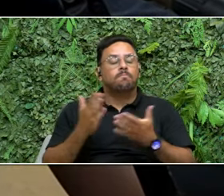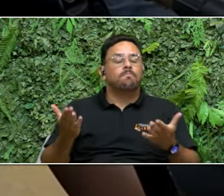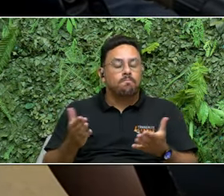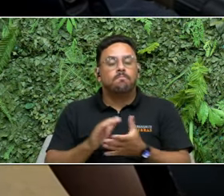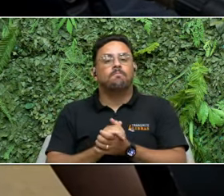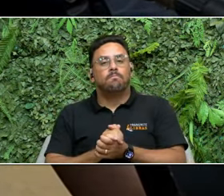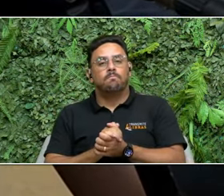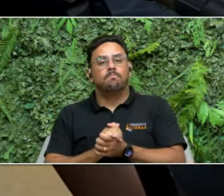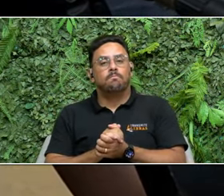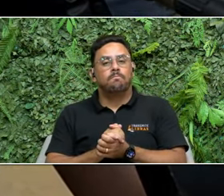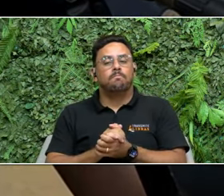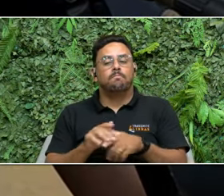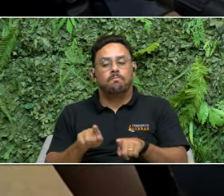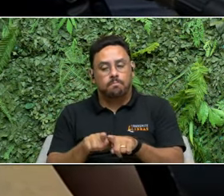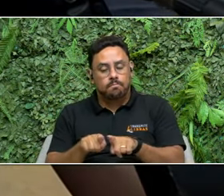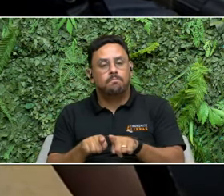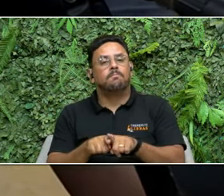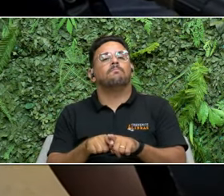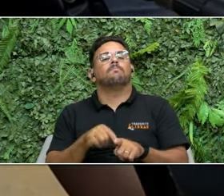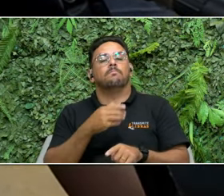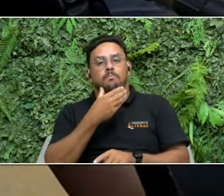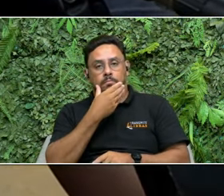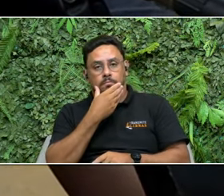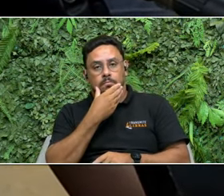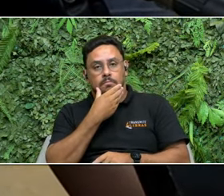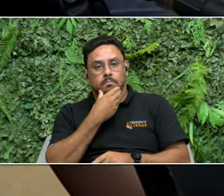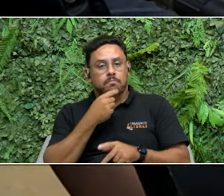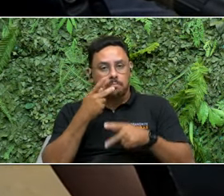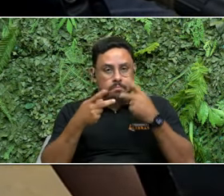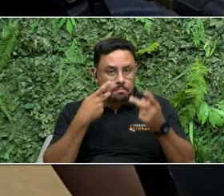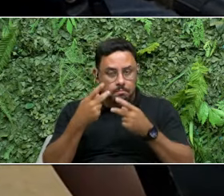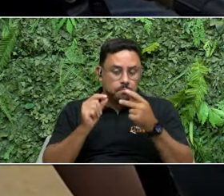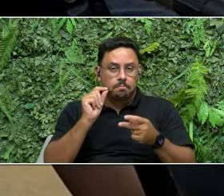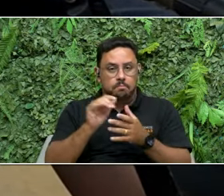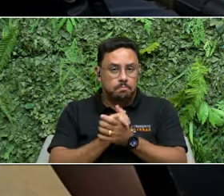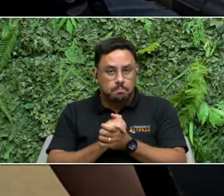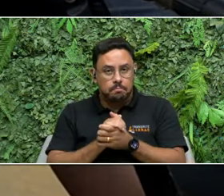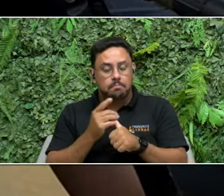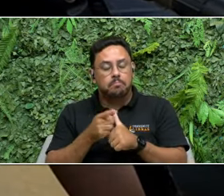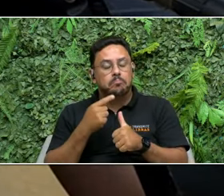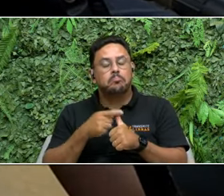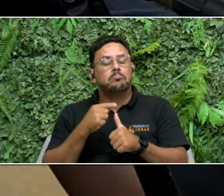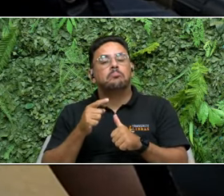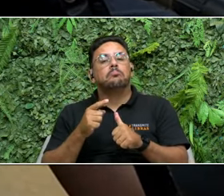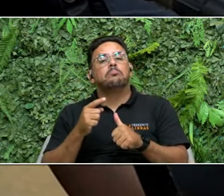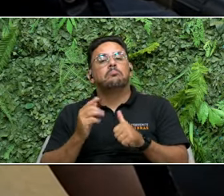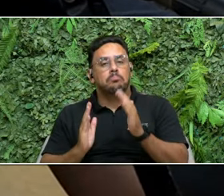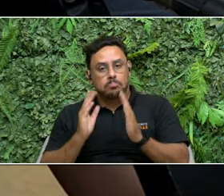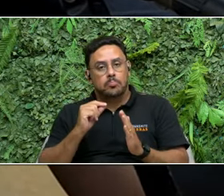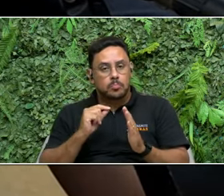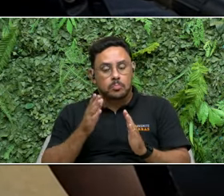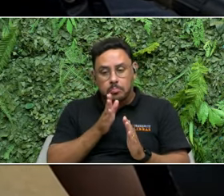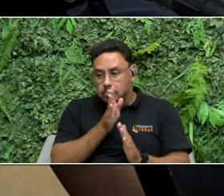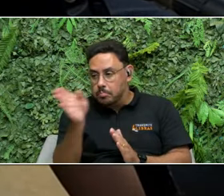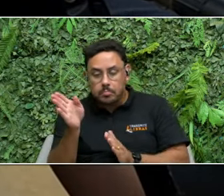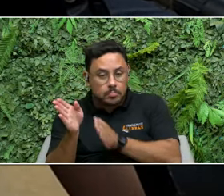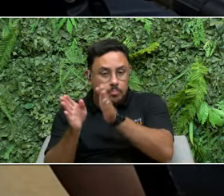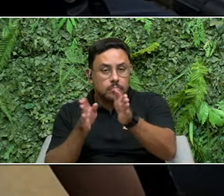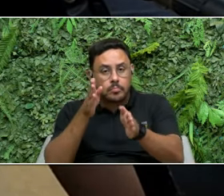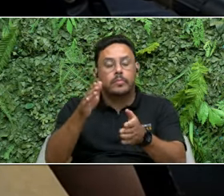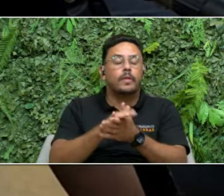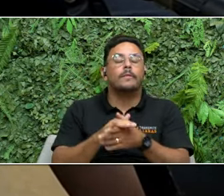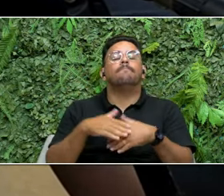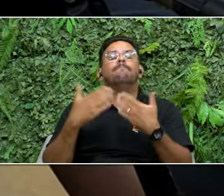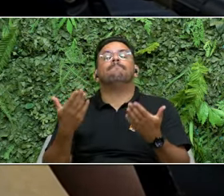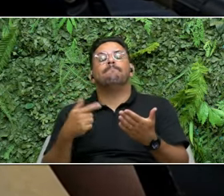deixa deixou um rápido comentário no começo da da do primeiro tempo sobre essas infiltrações e assim ô